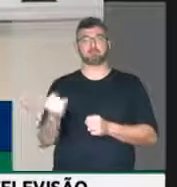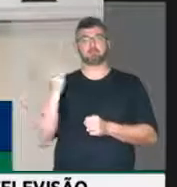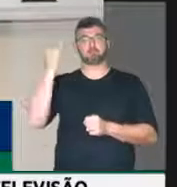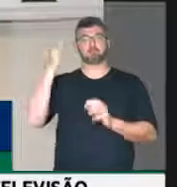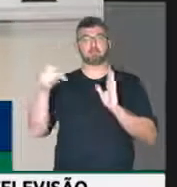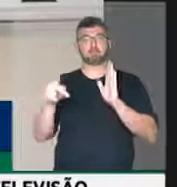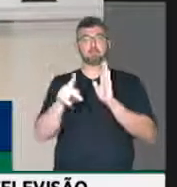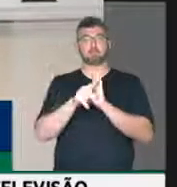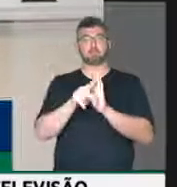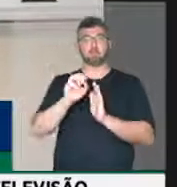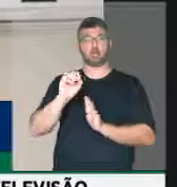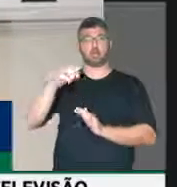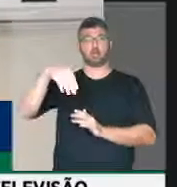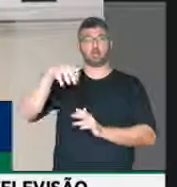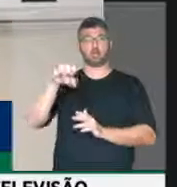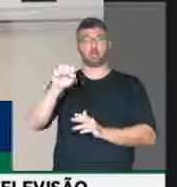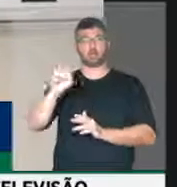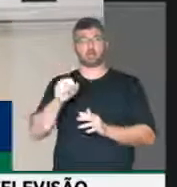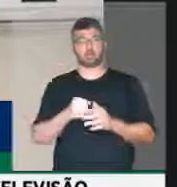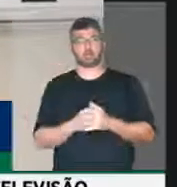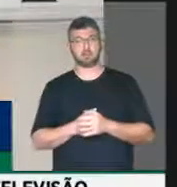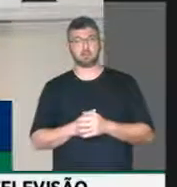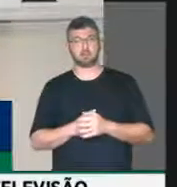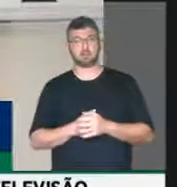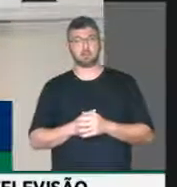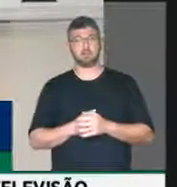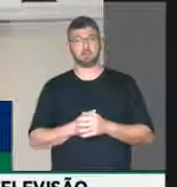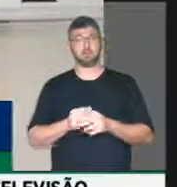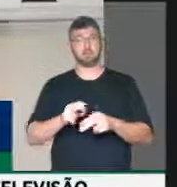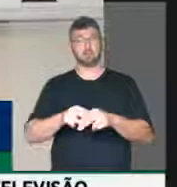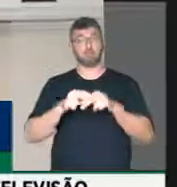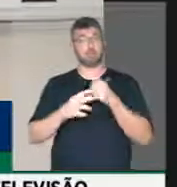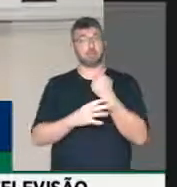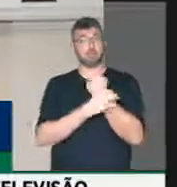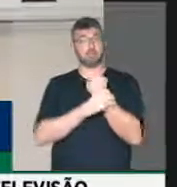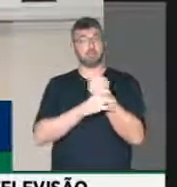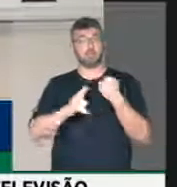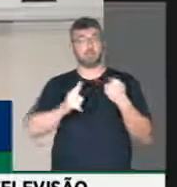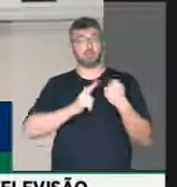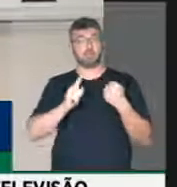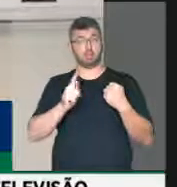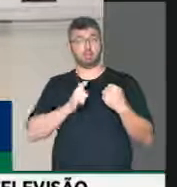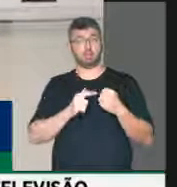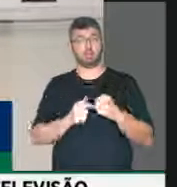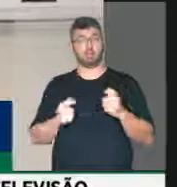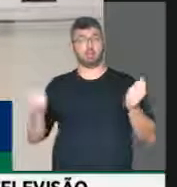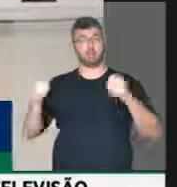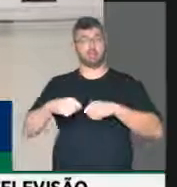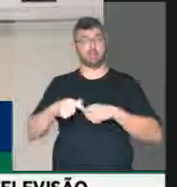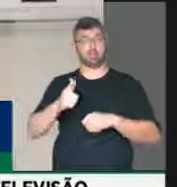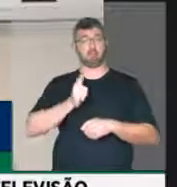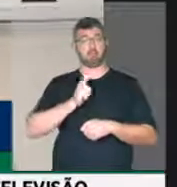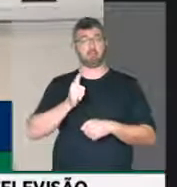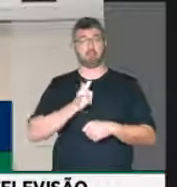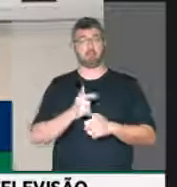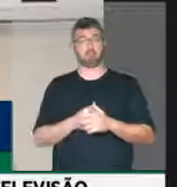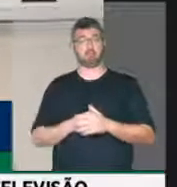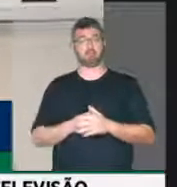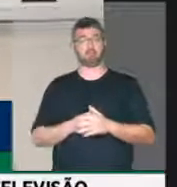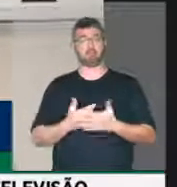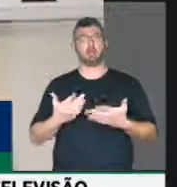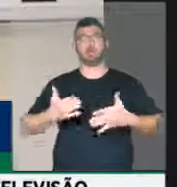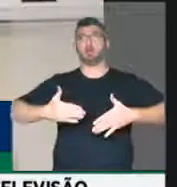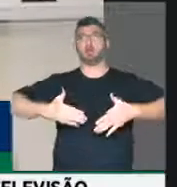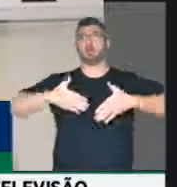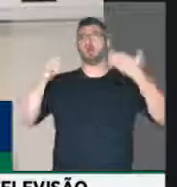da Organização Mundial de Saúde devido à sua segurança e à sua eficácia. E, de